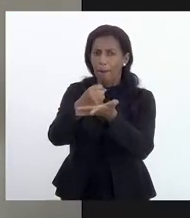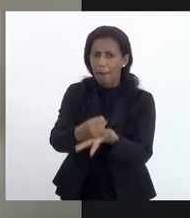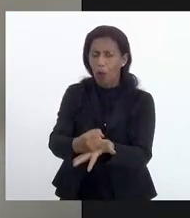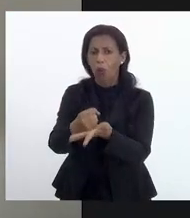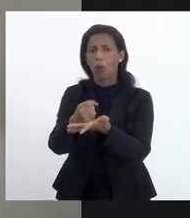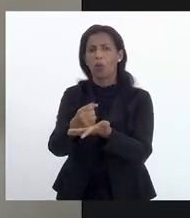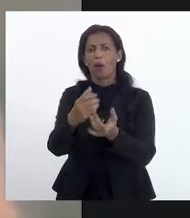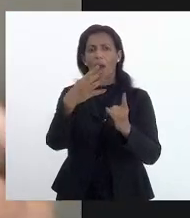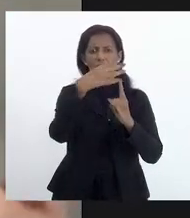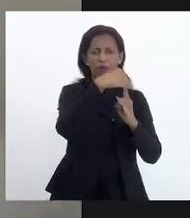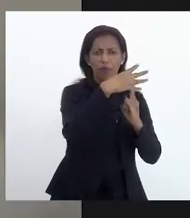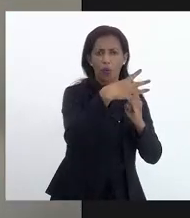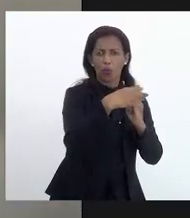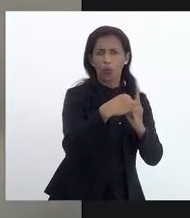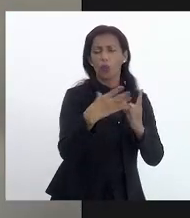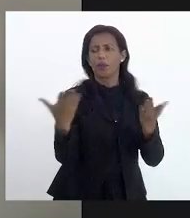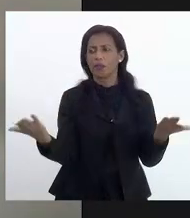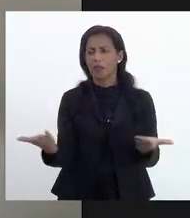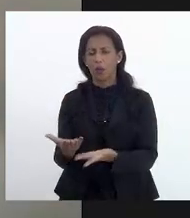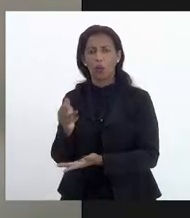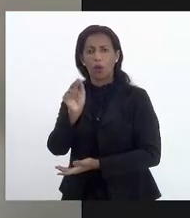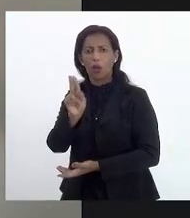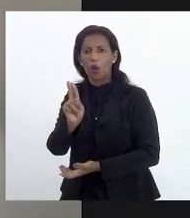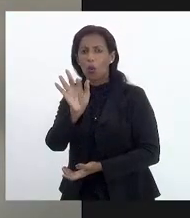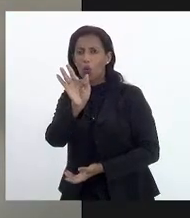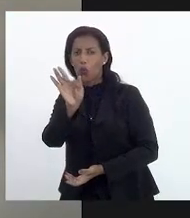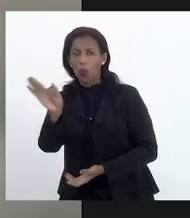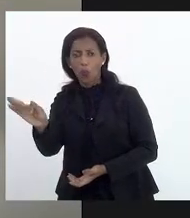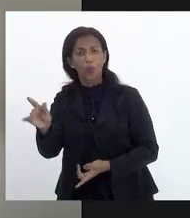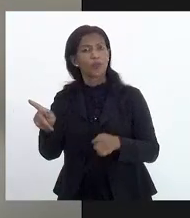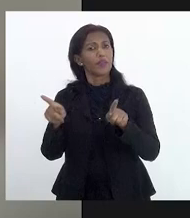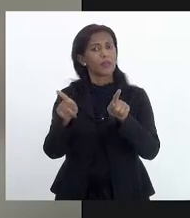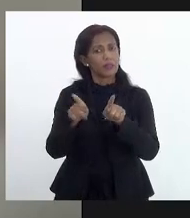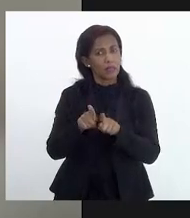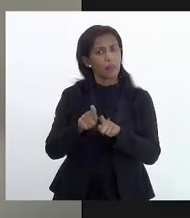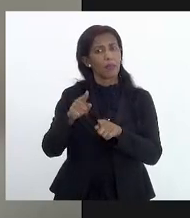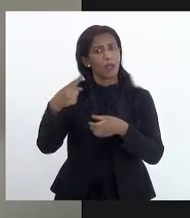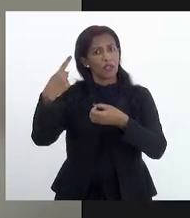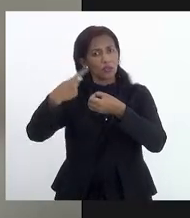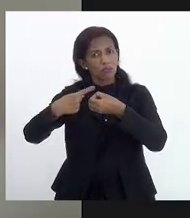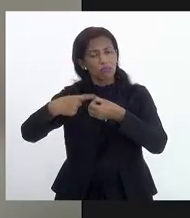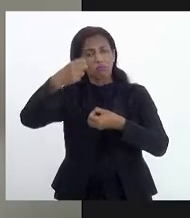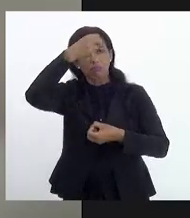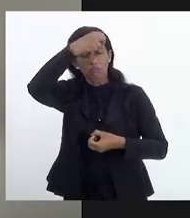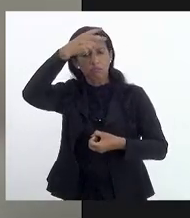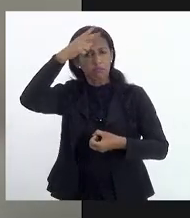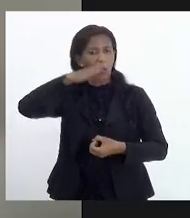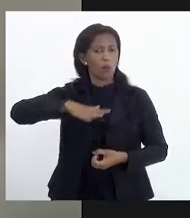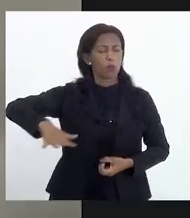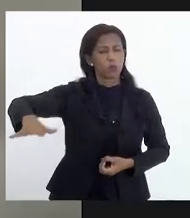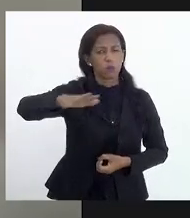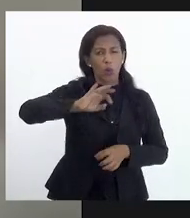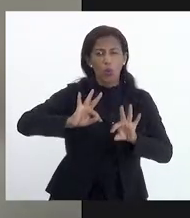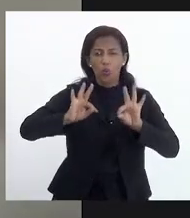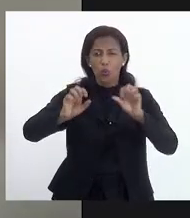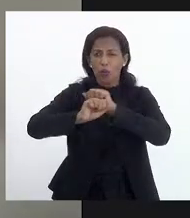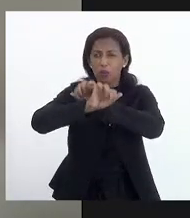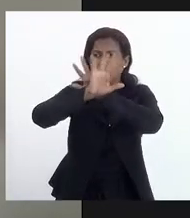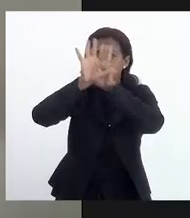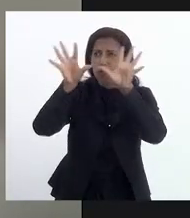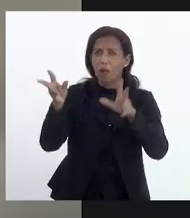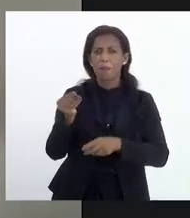à Fiocruz, agora à UF, provavelmente também aos municípios. Toda essa transparência